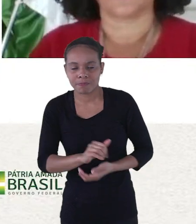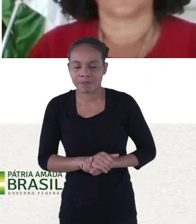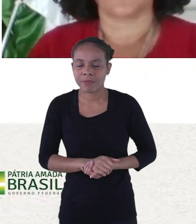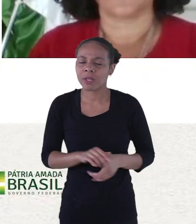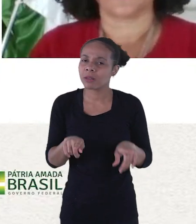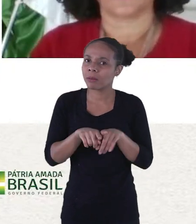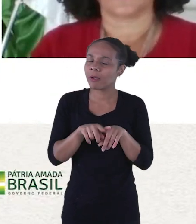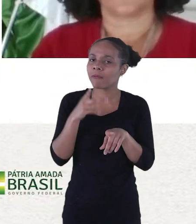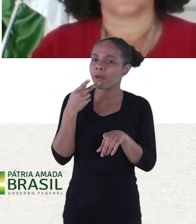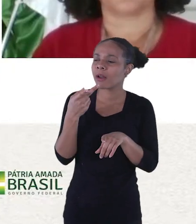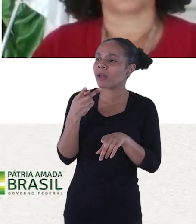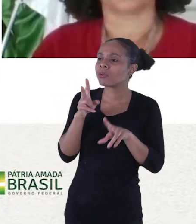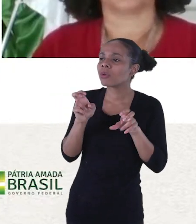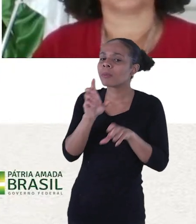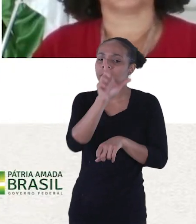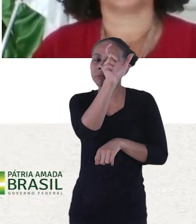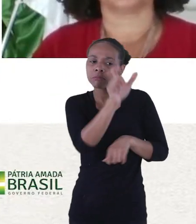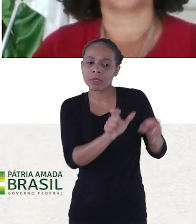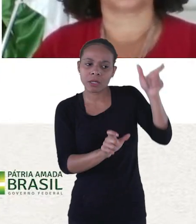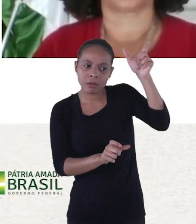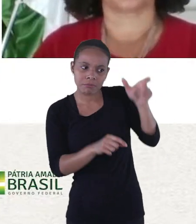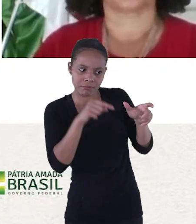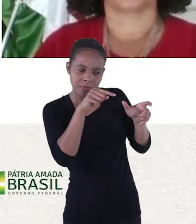viu, minha vereadora?